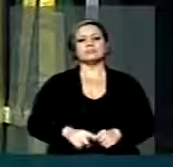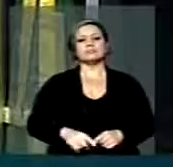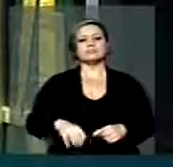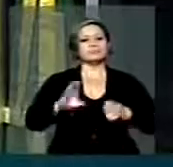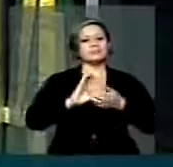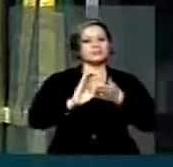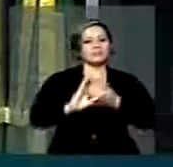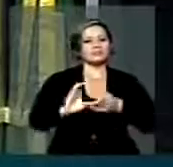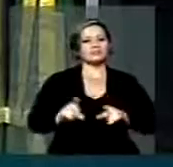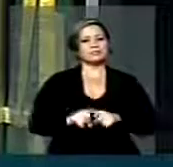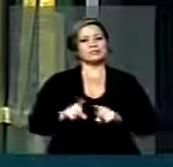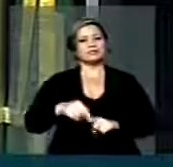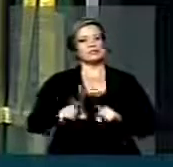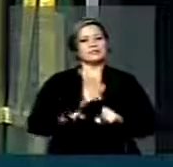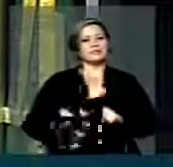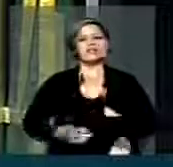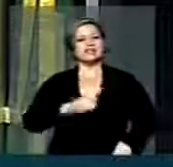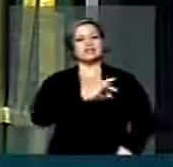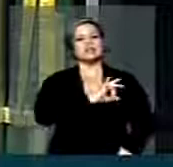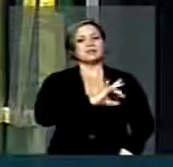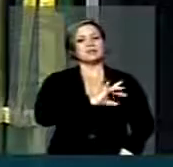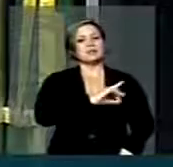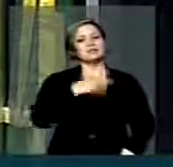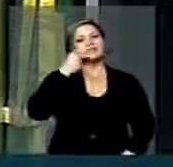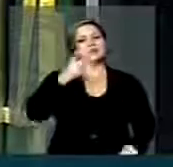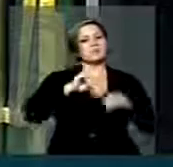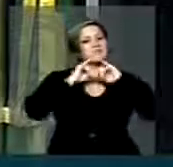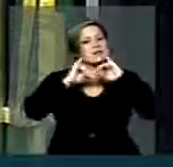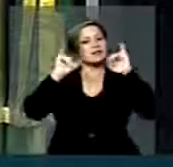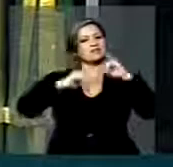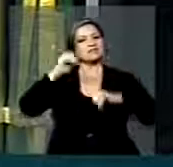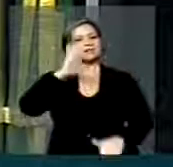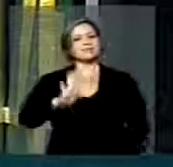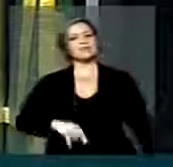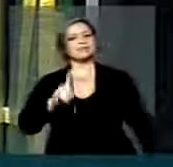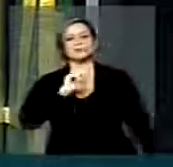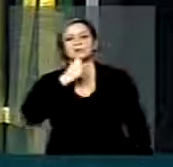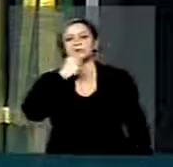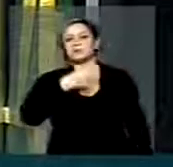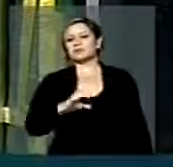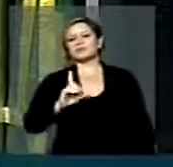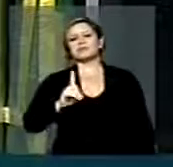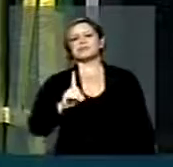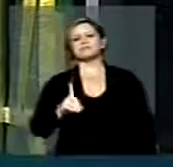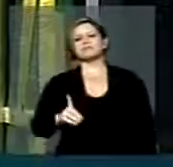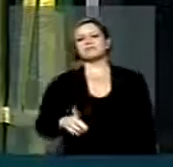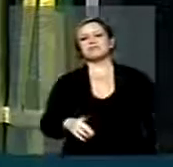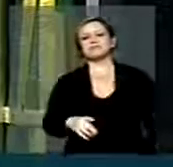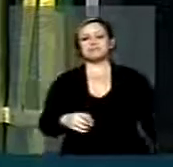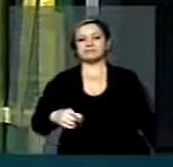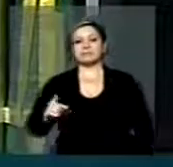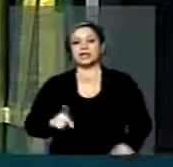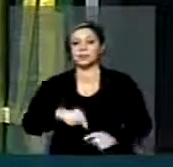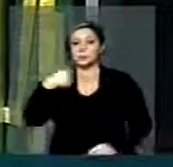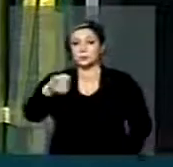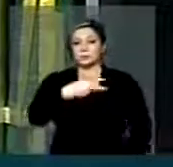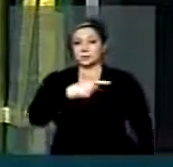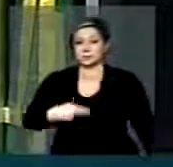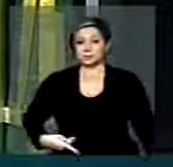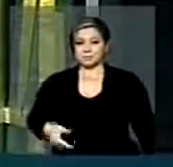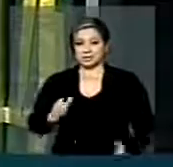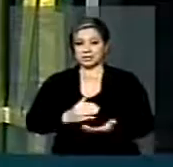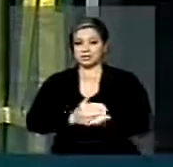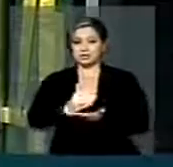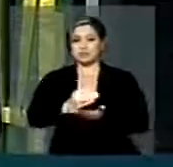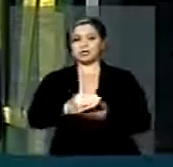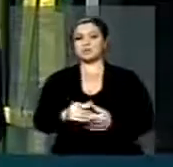nota baixa, porque vai contar para o povo que a situação não está boa, não. E não está boa. O próximo presidente que assumir